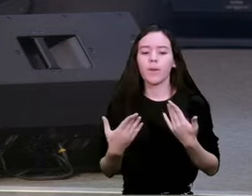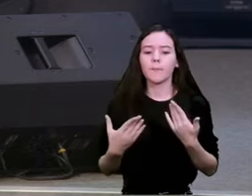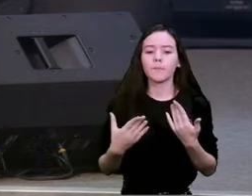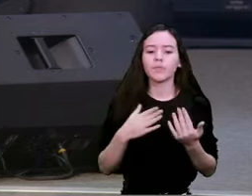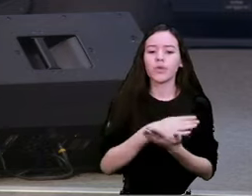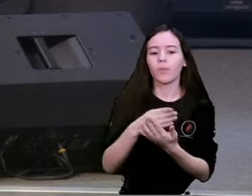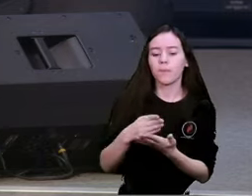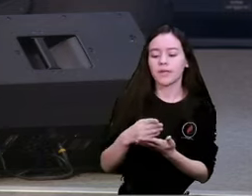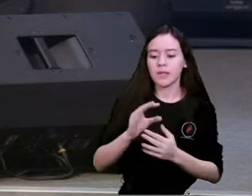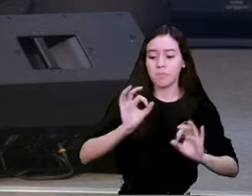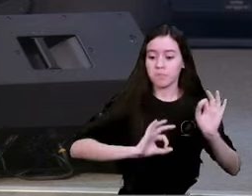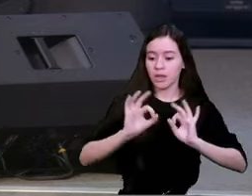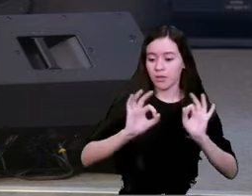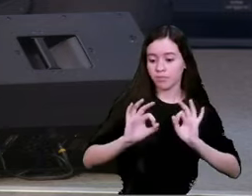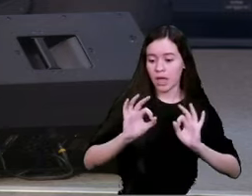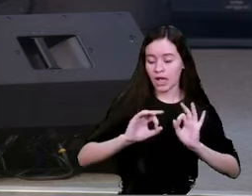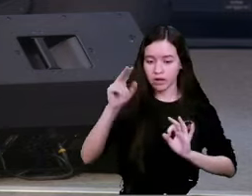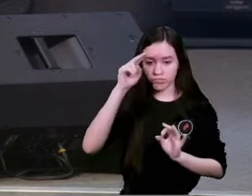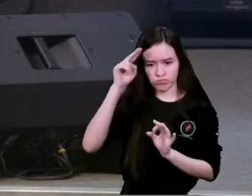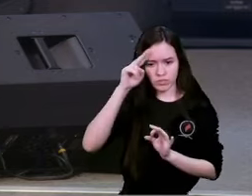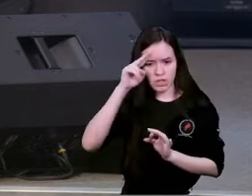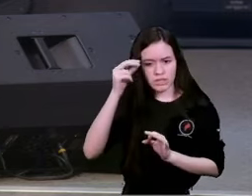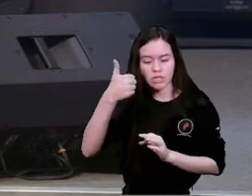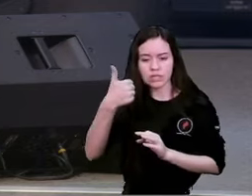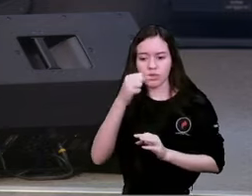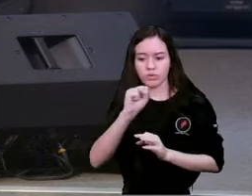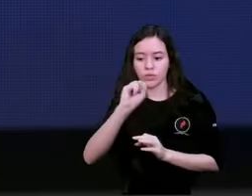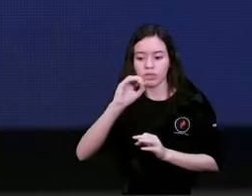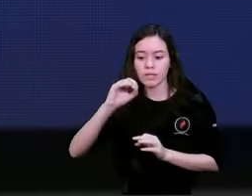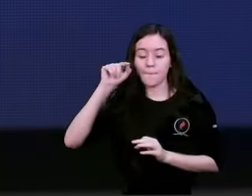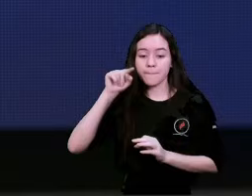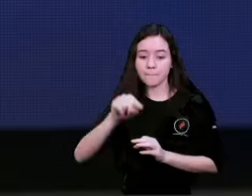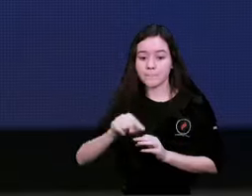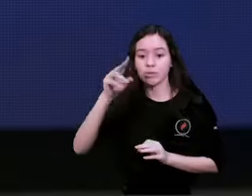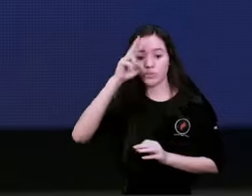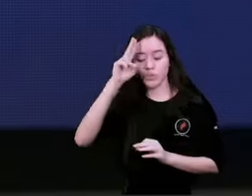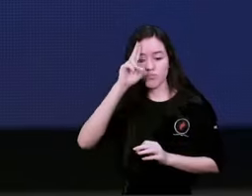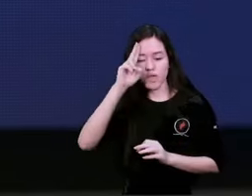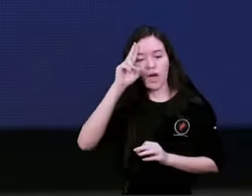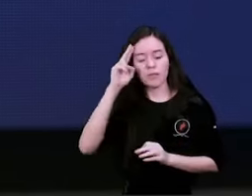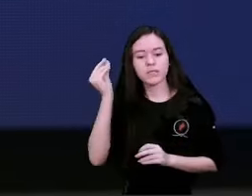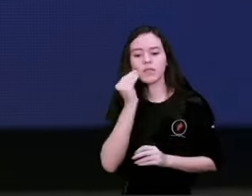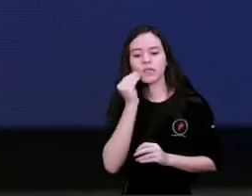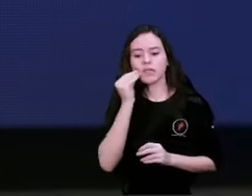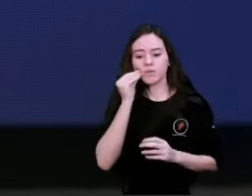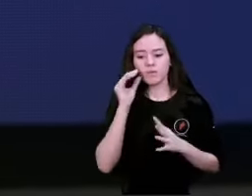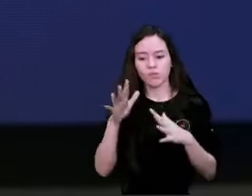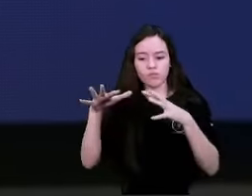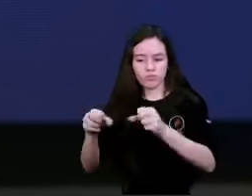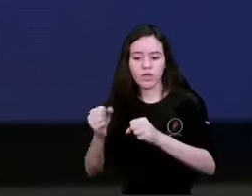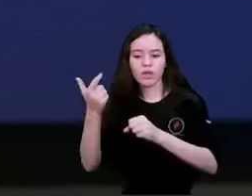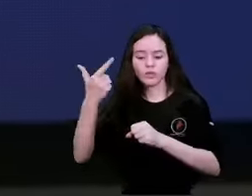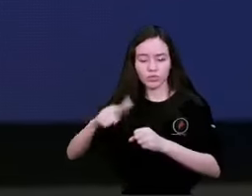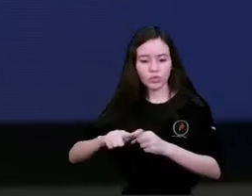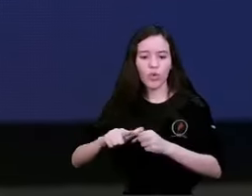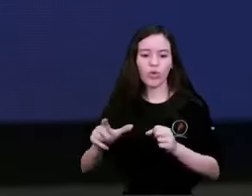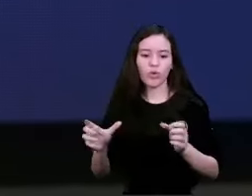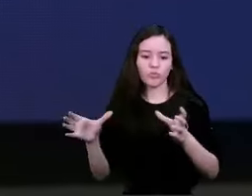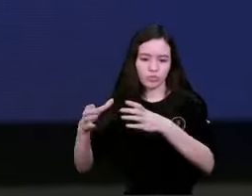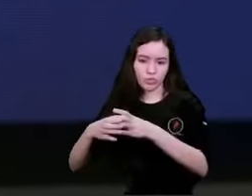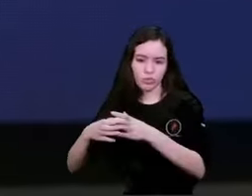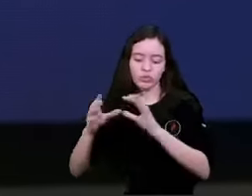começar a preparar homens. Ele levanta 180 mil soldados para tentar reconquistar aquilo que ele havia